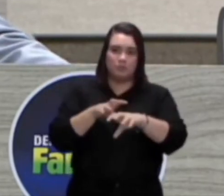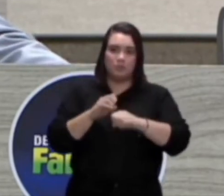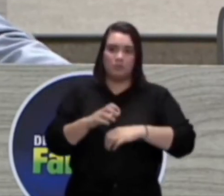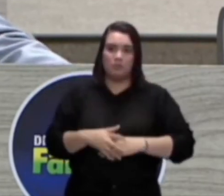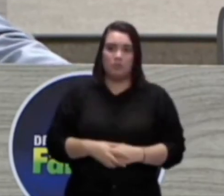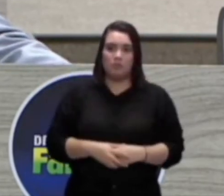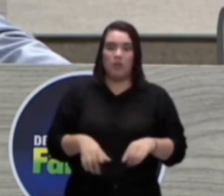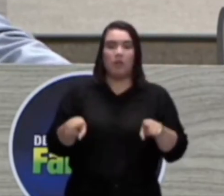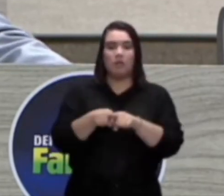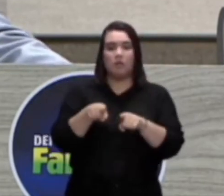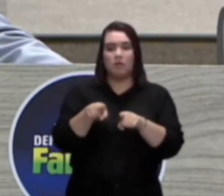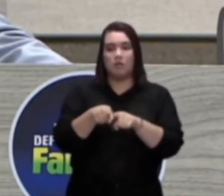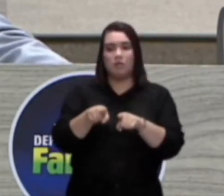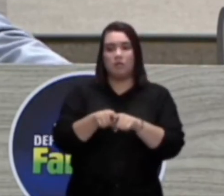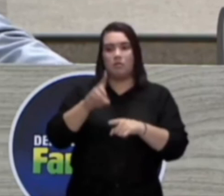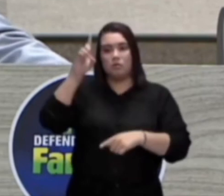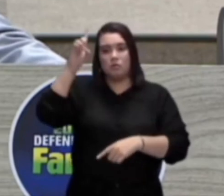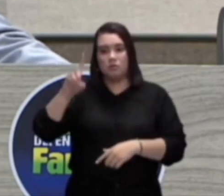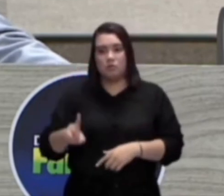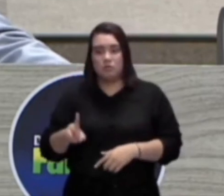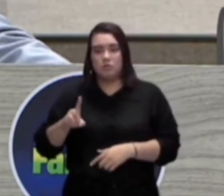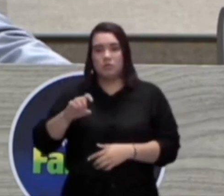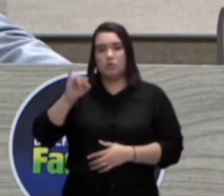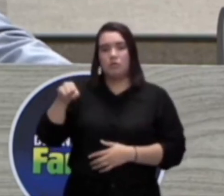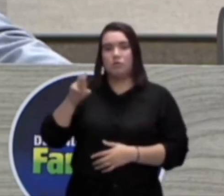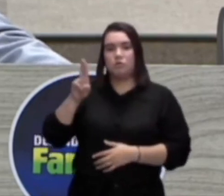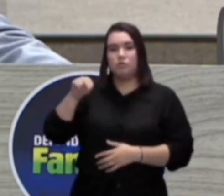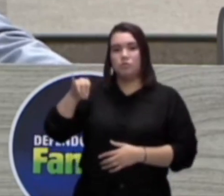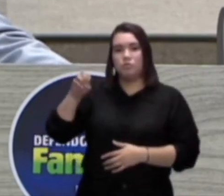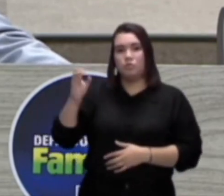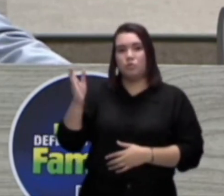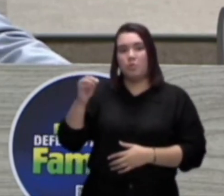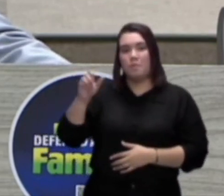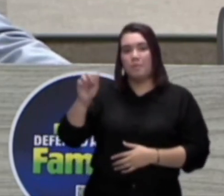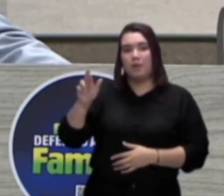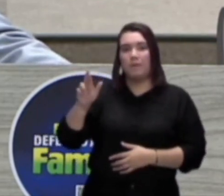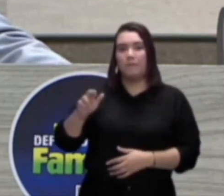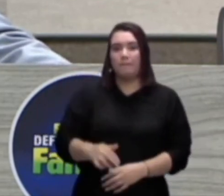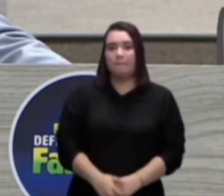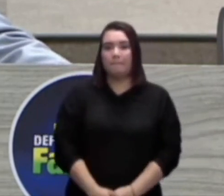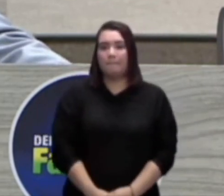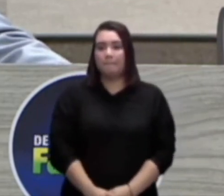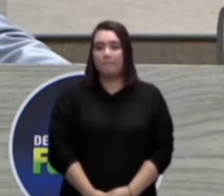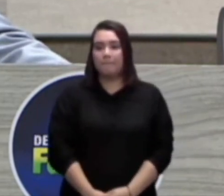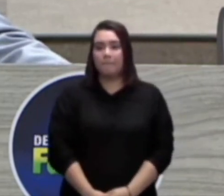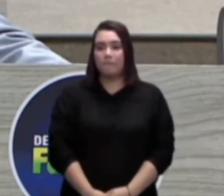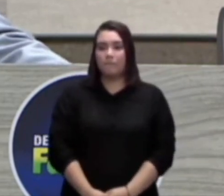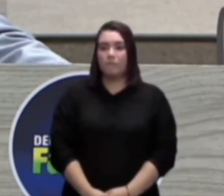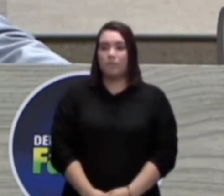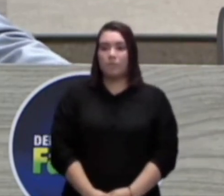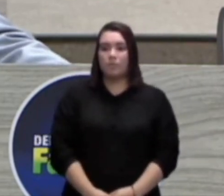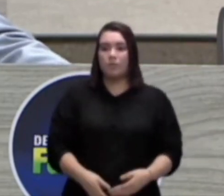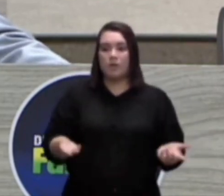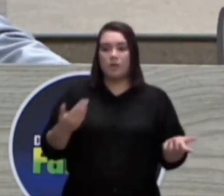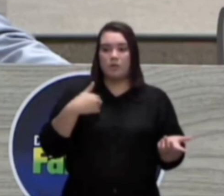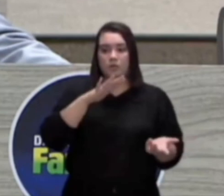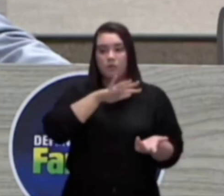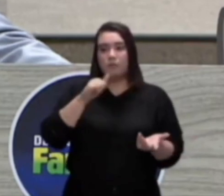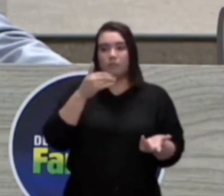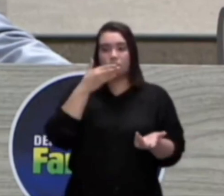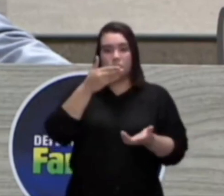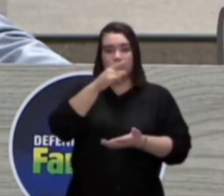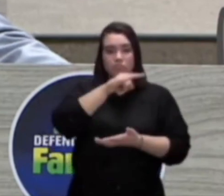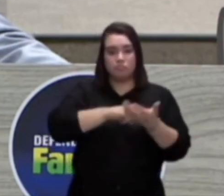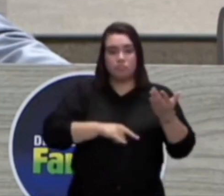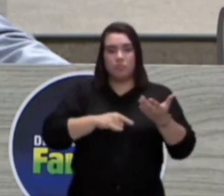também do senhor diretor Júnior Mar. Eu estarei pedindo, fazendo um requerimento, solicitando